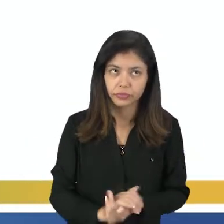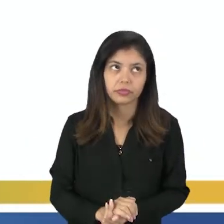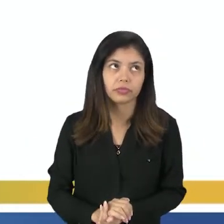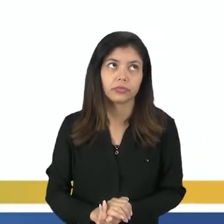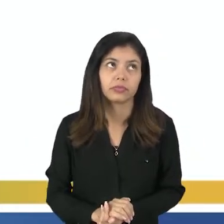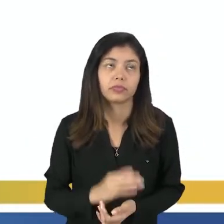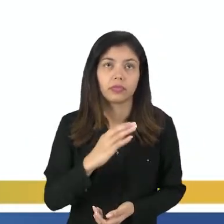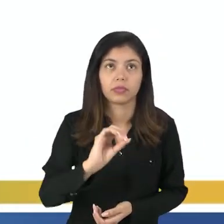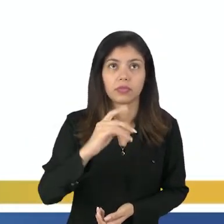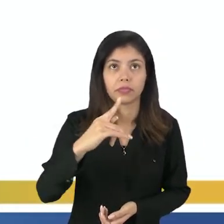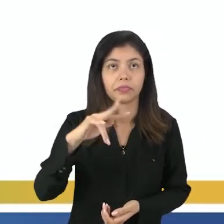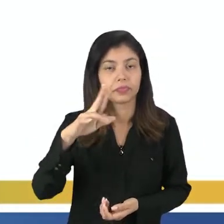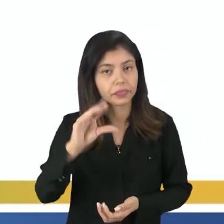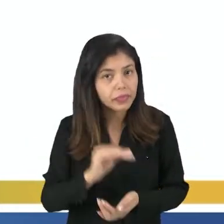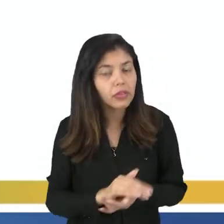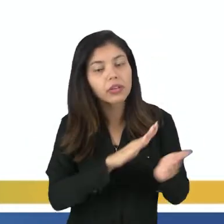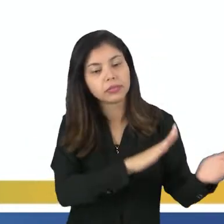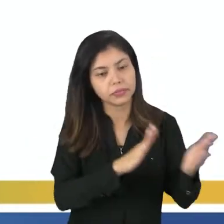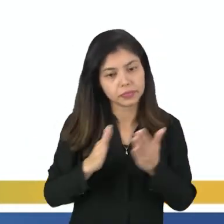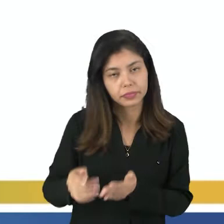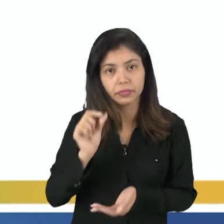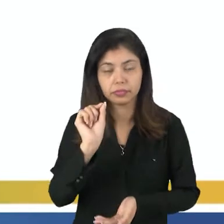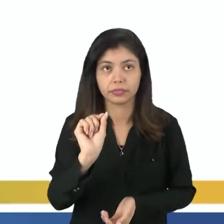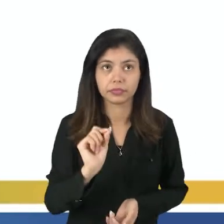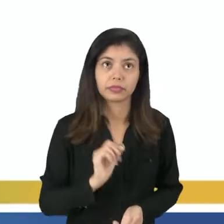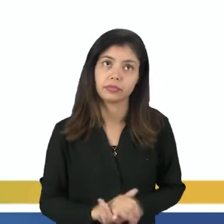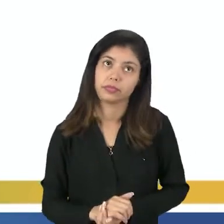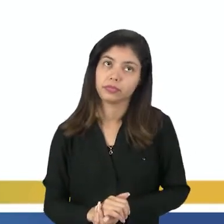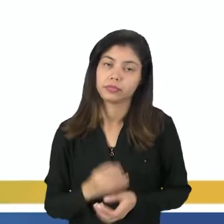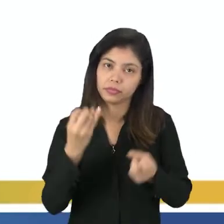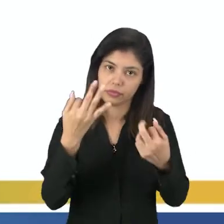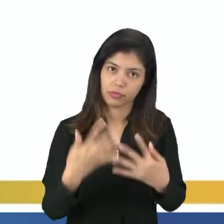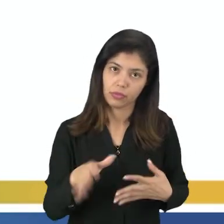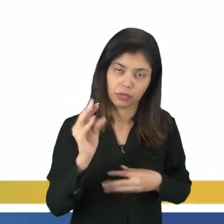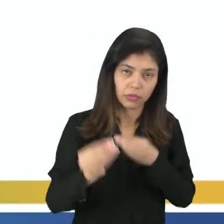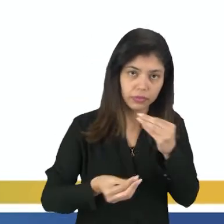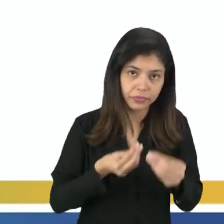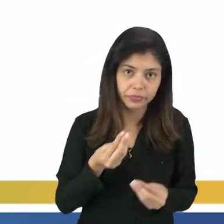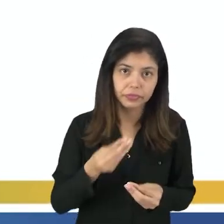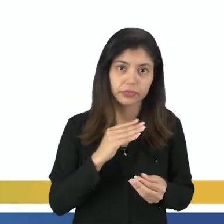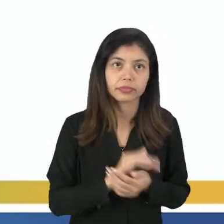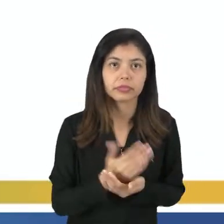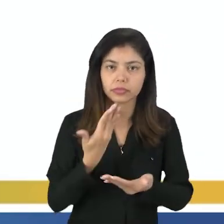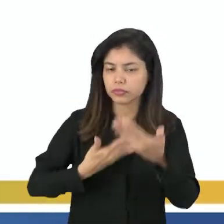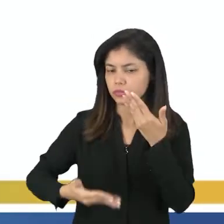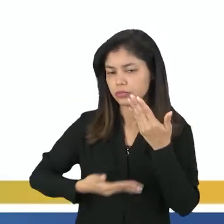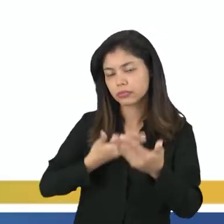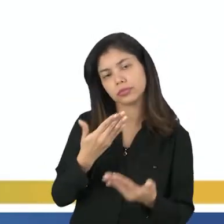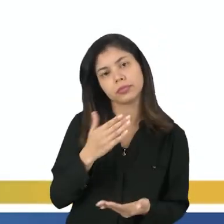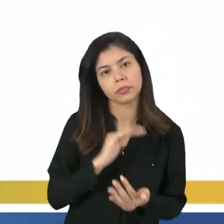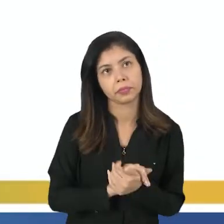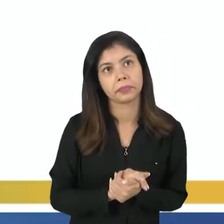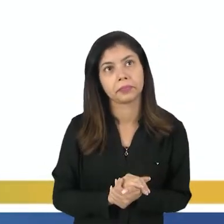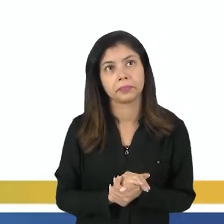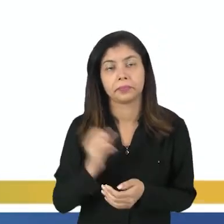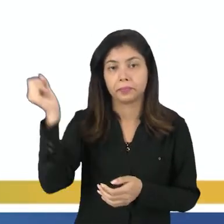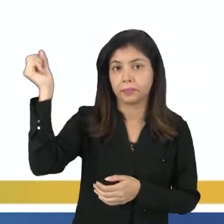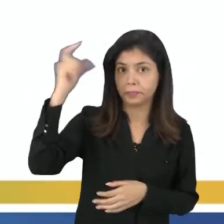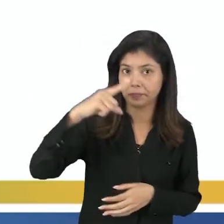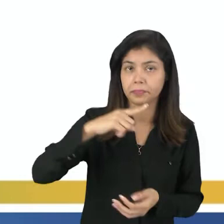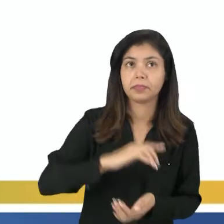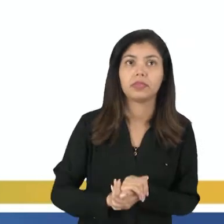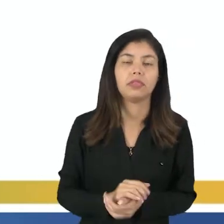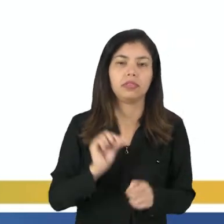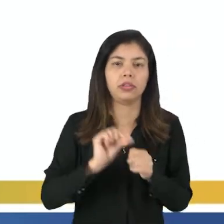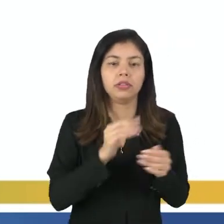a óptica, né? Essa parte da óptica a gente trata especificamente da interação com a luz, né? O